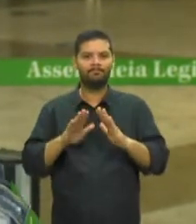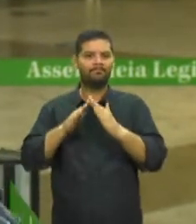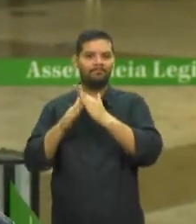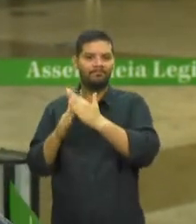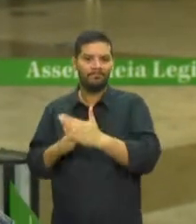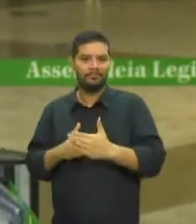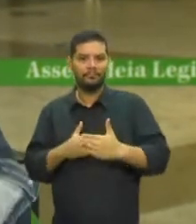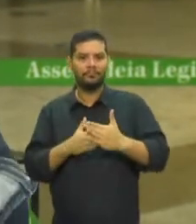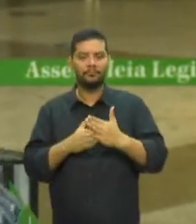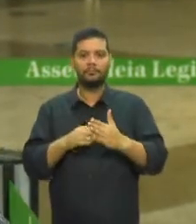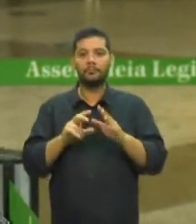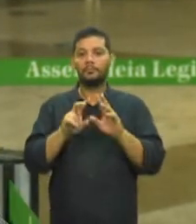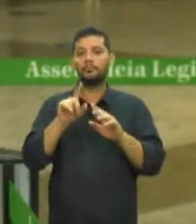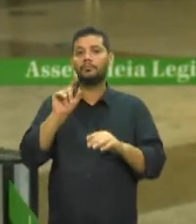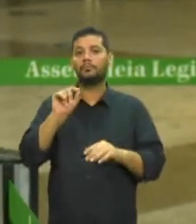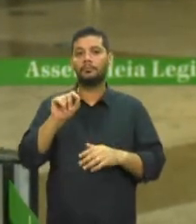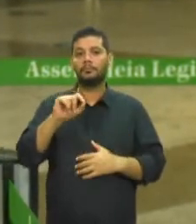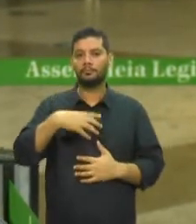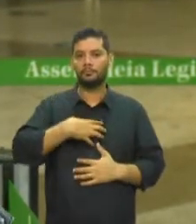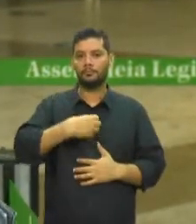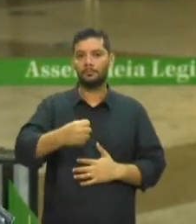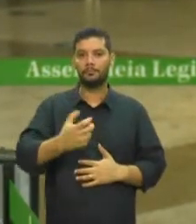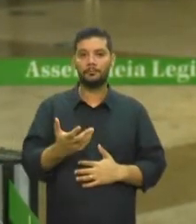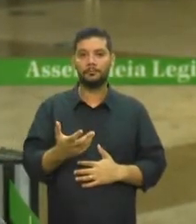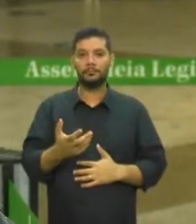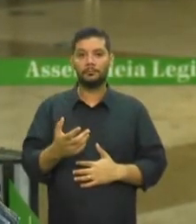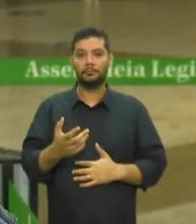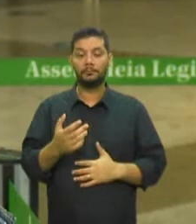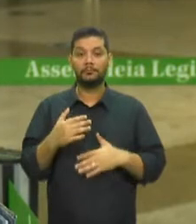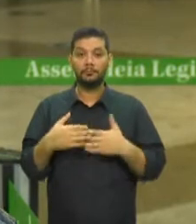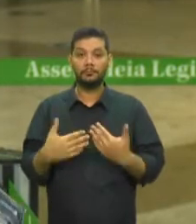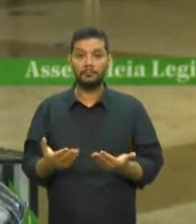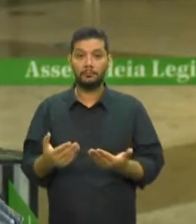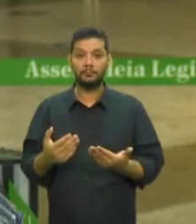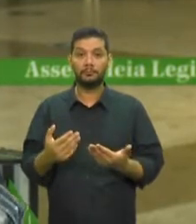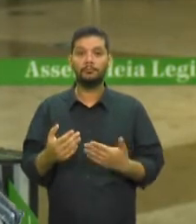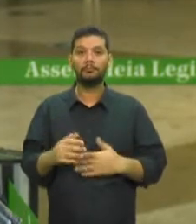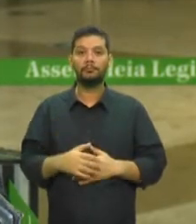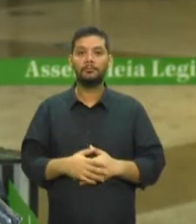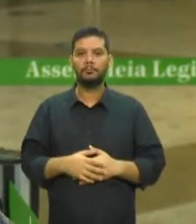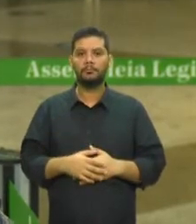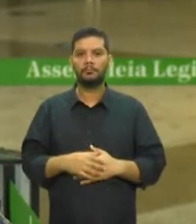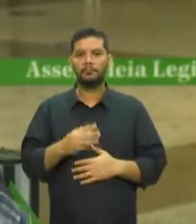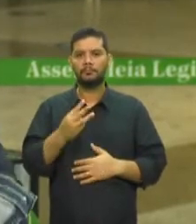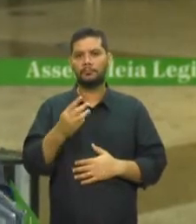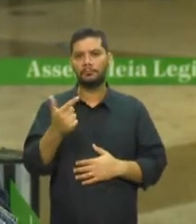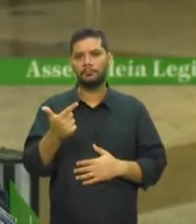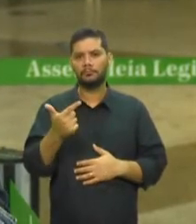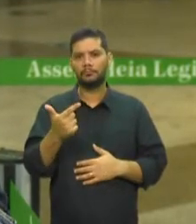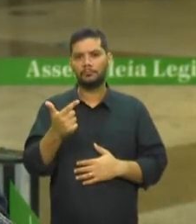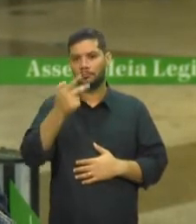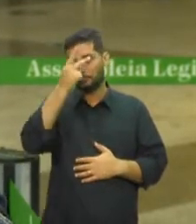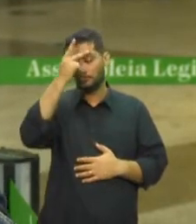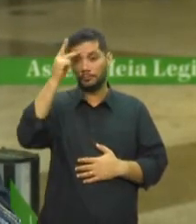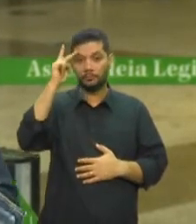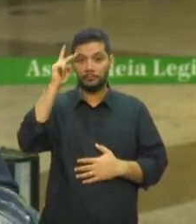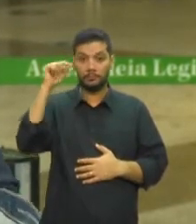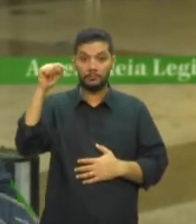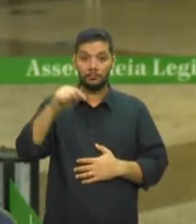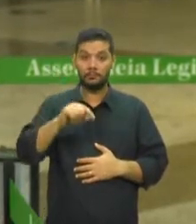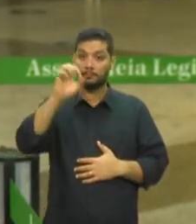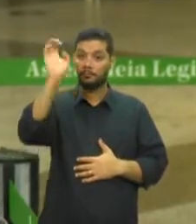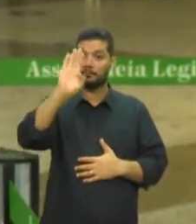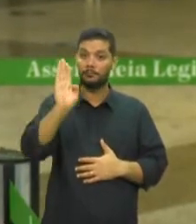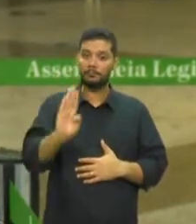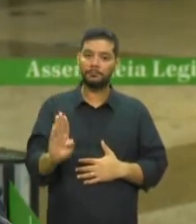é o suicídio. Como você disse, Tiago, por dia, cerca de 32 pessoas, somente aqui no Brasil,